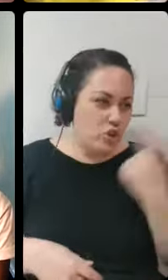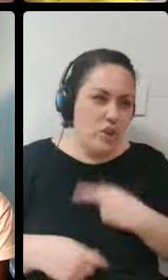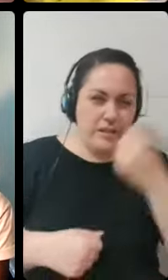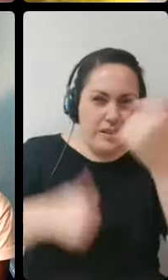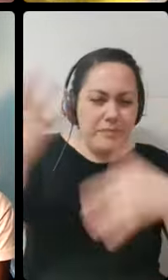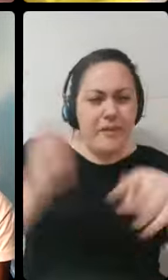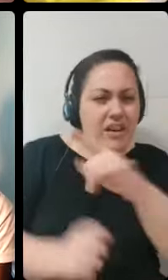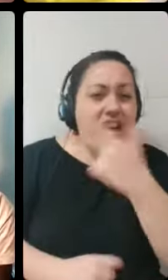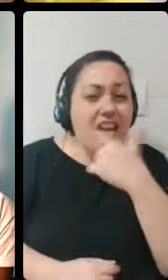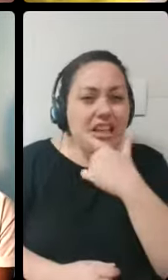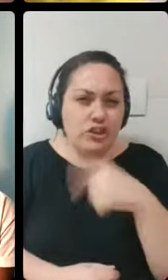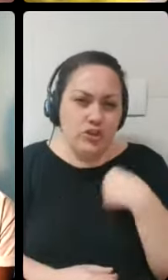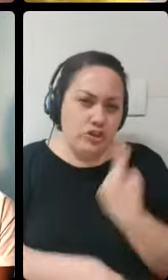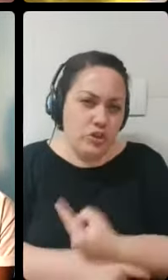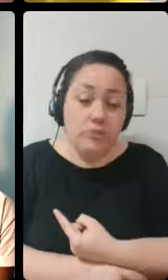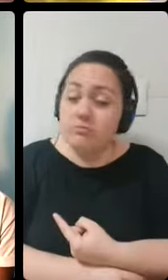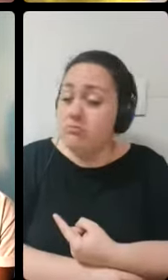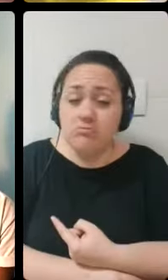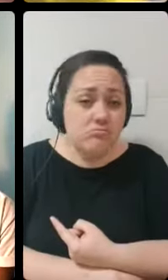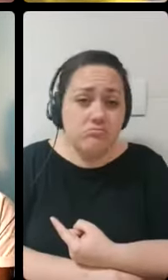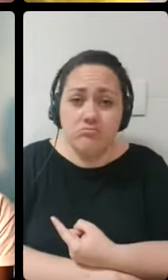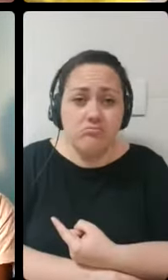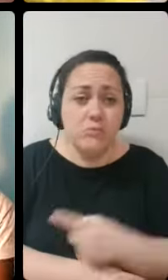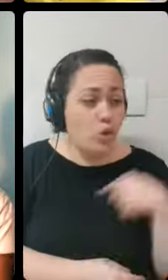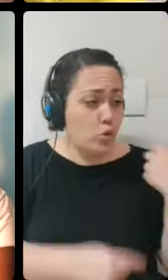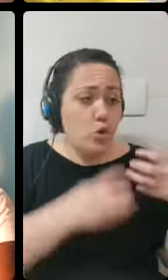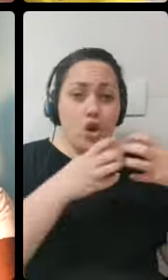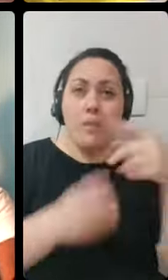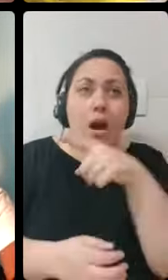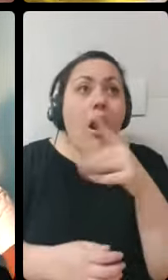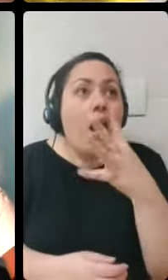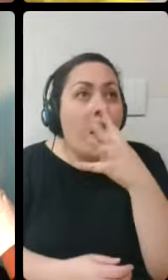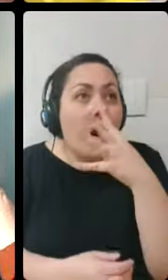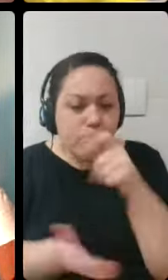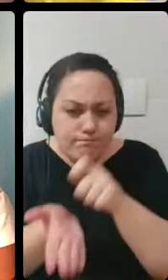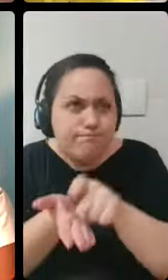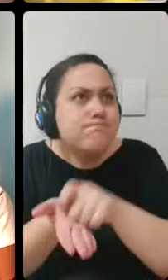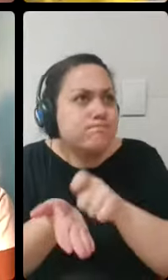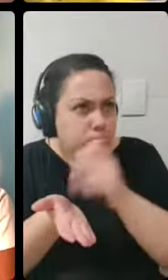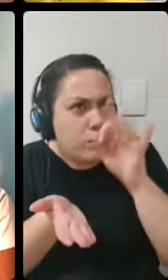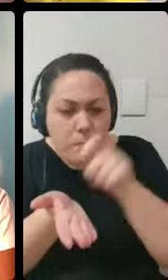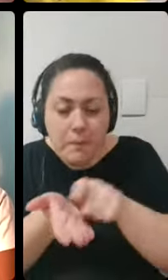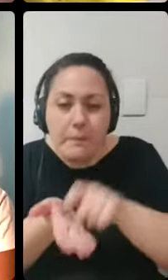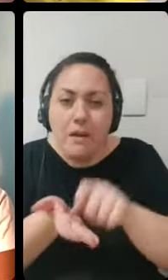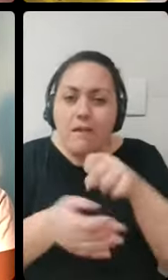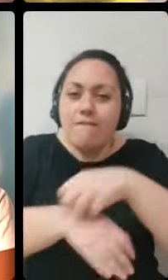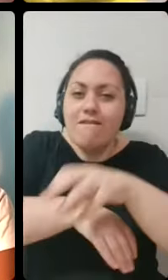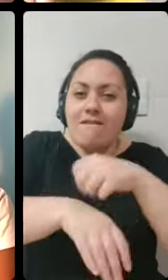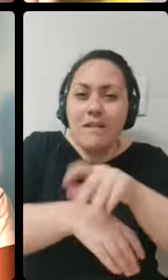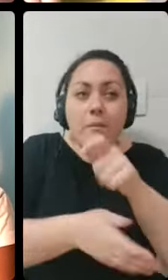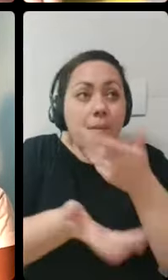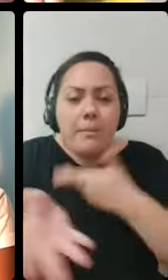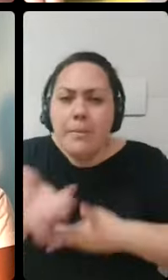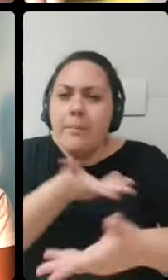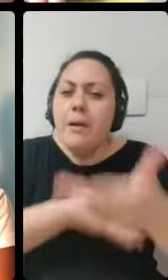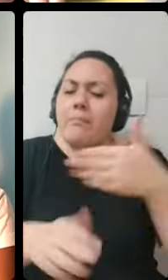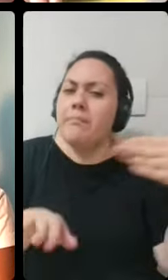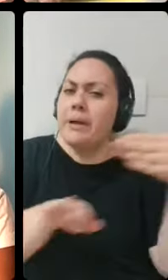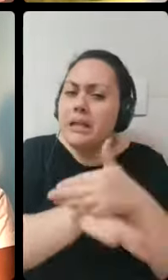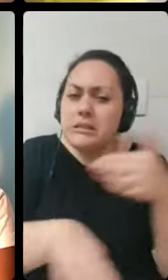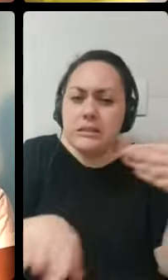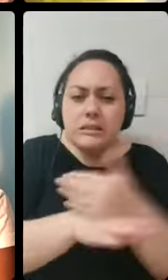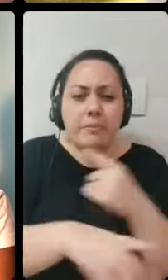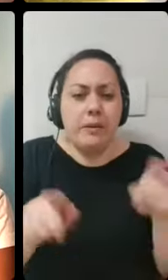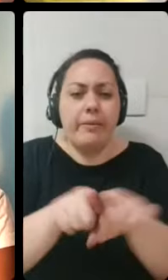E não, eles pegavam papel e caneta, anotavam as informações, vinham discutir depois, participavam, assim,